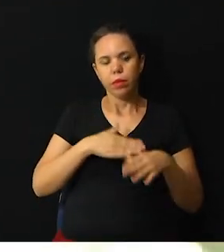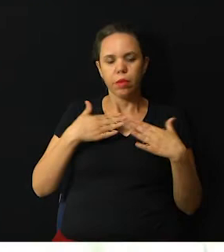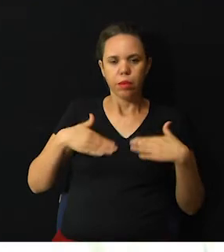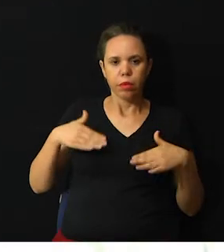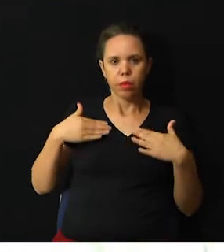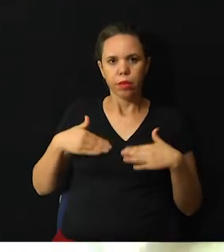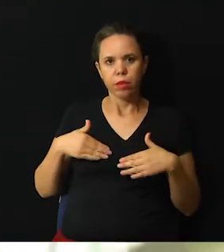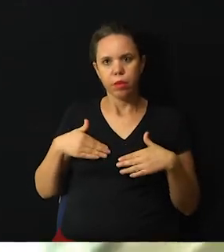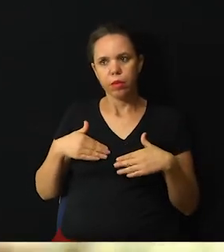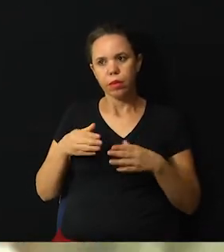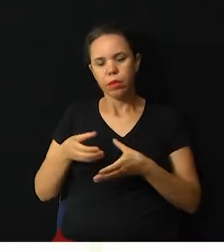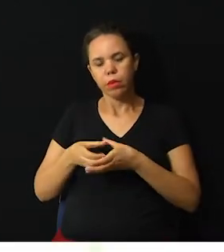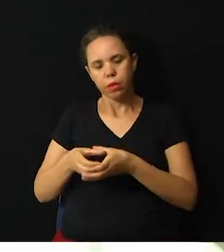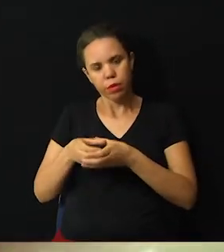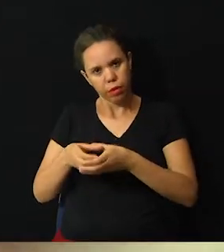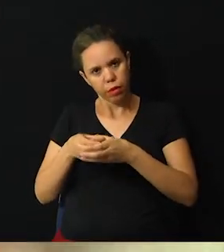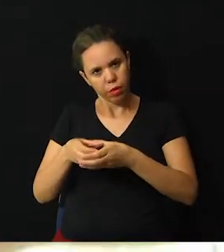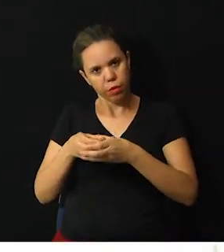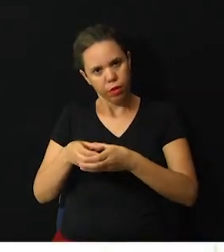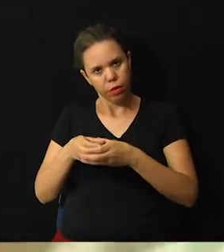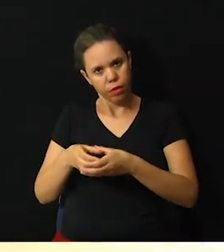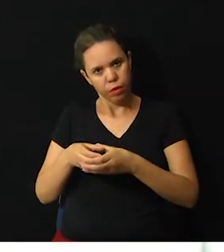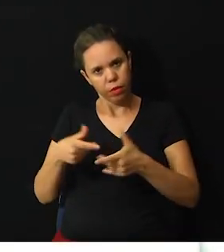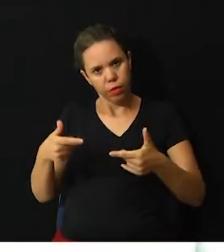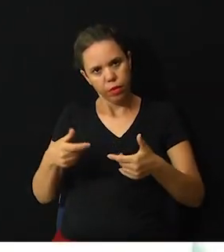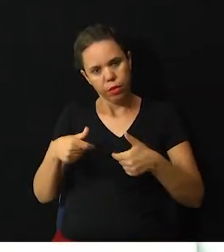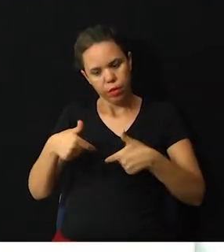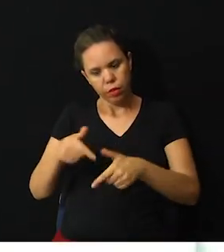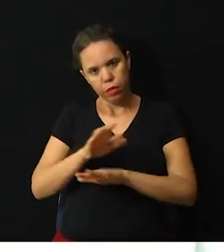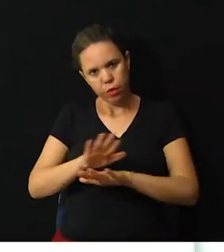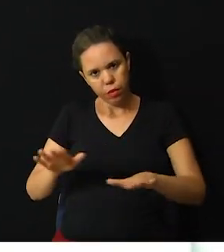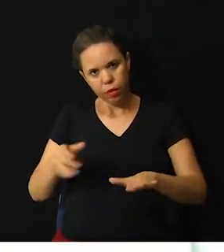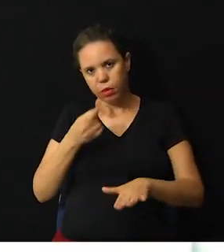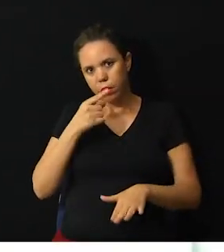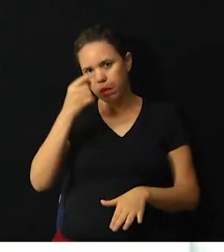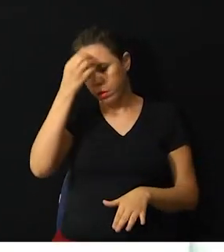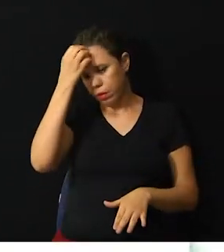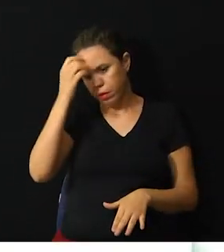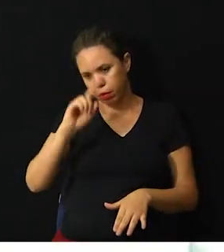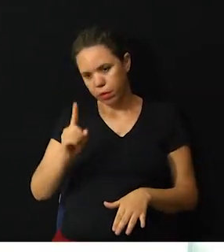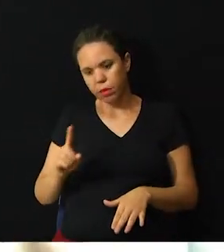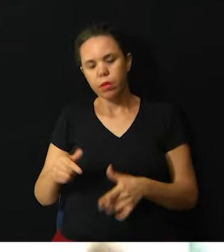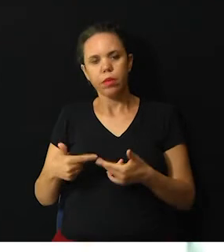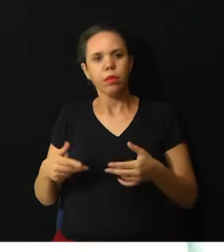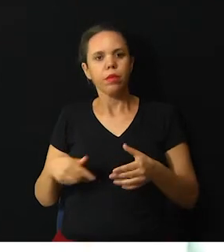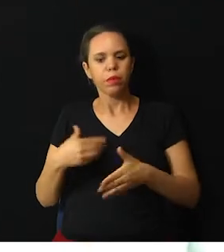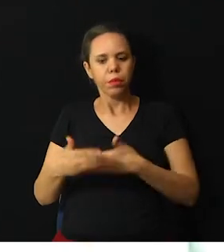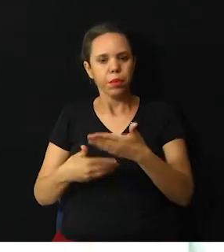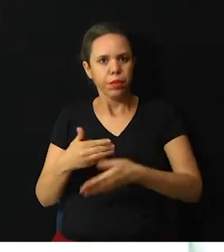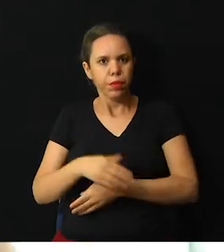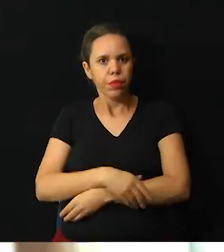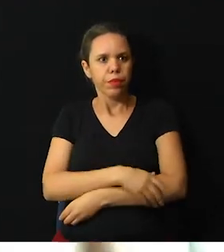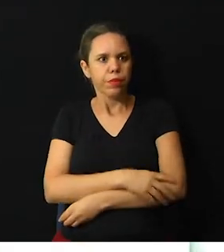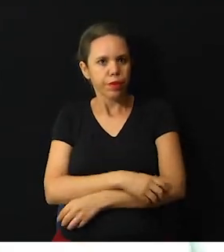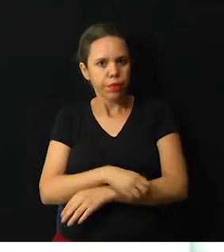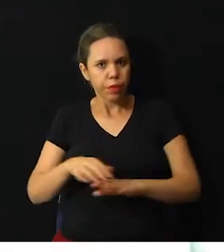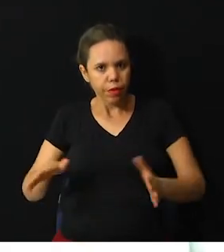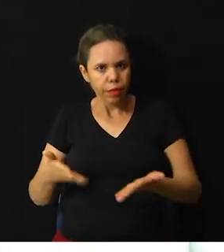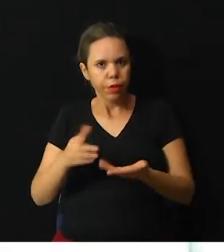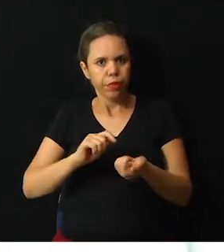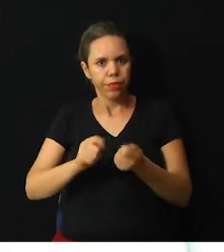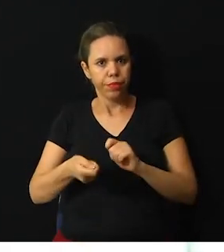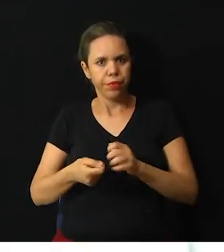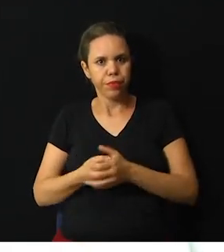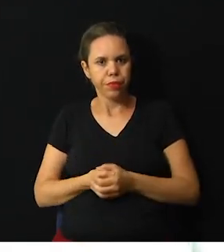de descanso, os momentos de convívio. Então, todas essas medidas não farmacológicas de estruturação de rotina, de